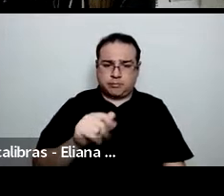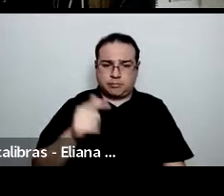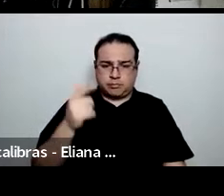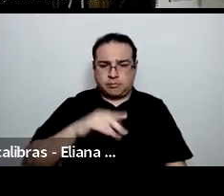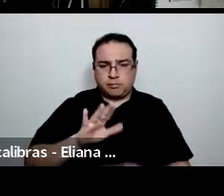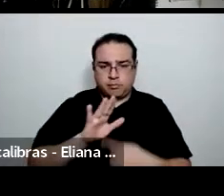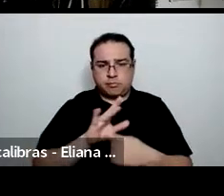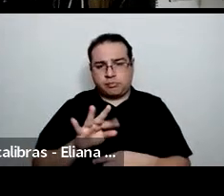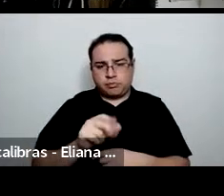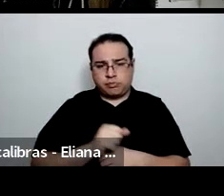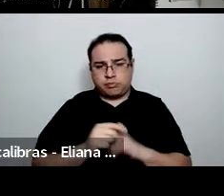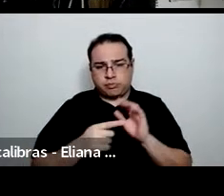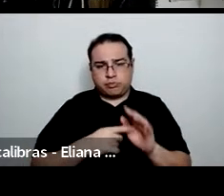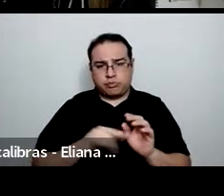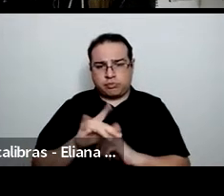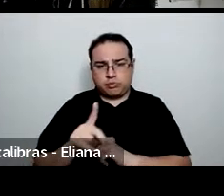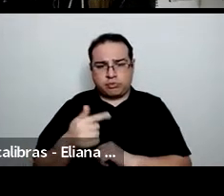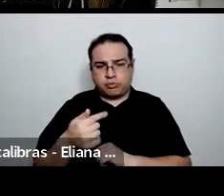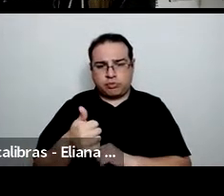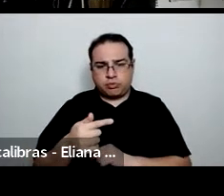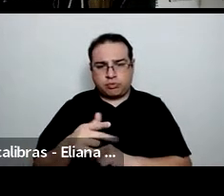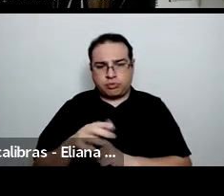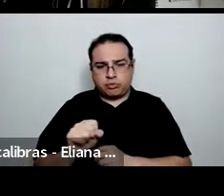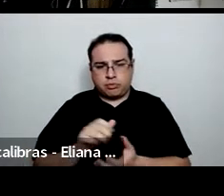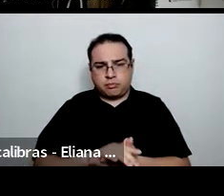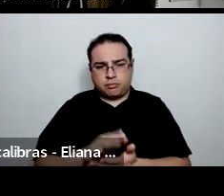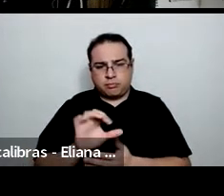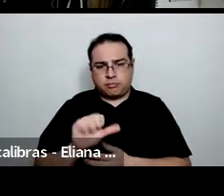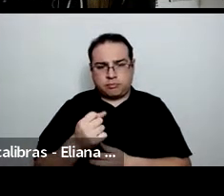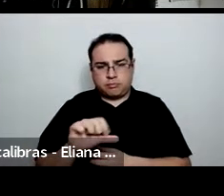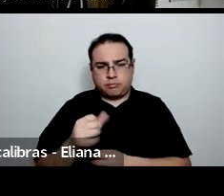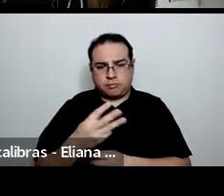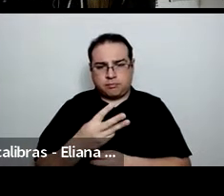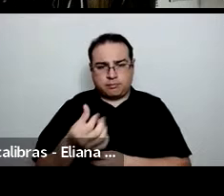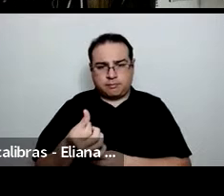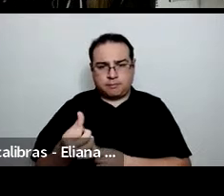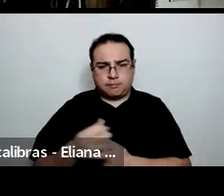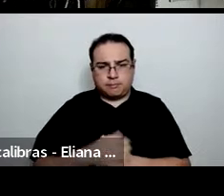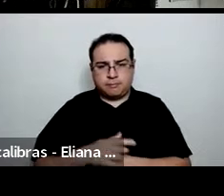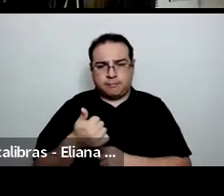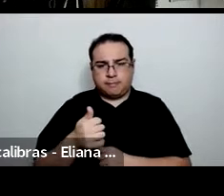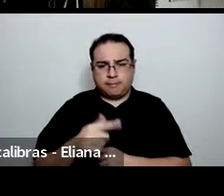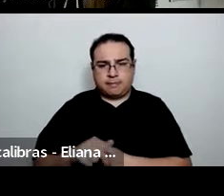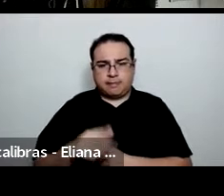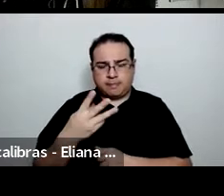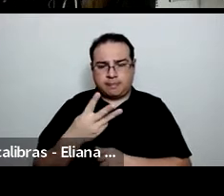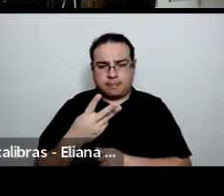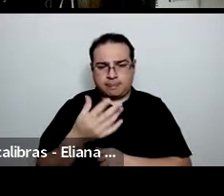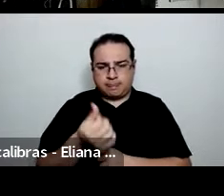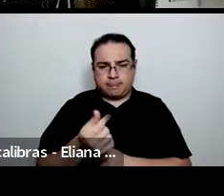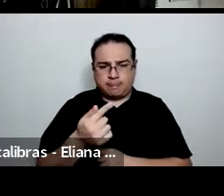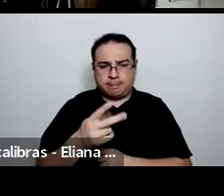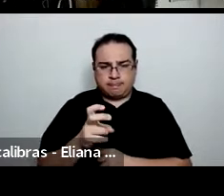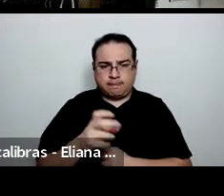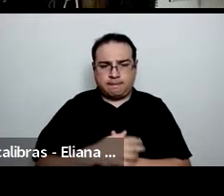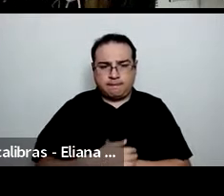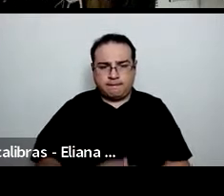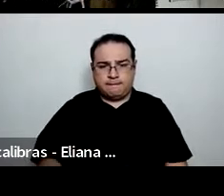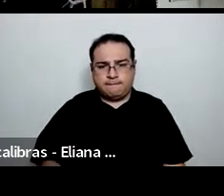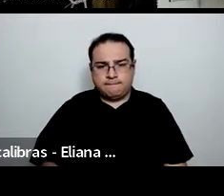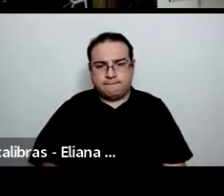contas conforme o posto nos ideias 17886 366 e 17886 375